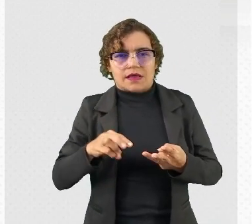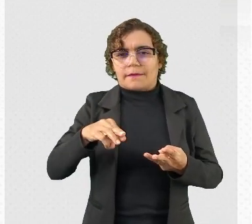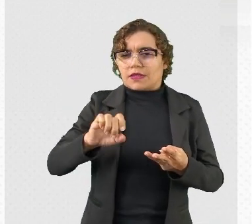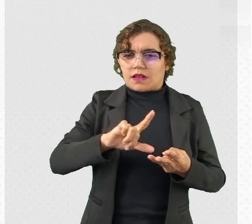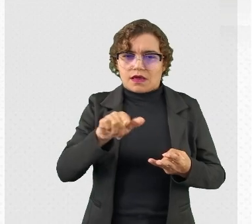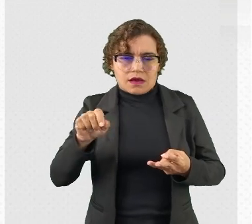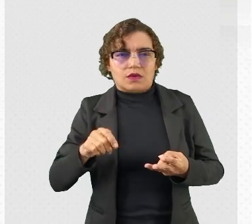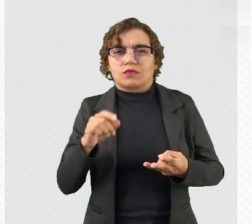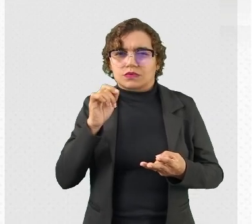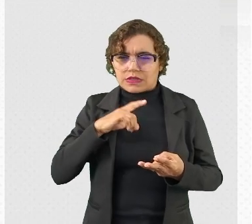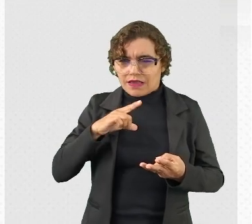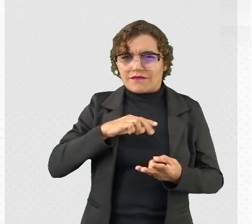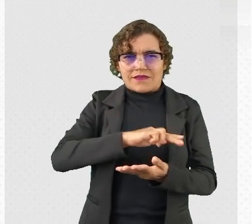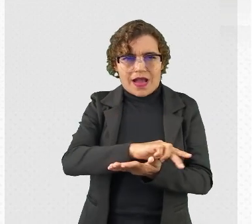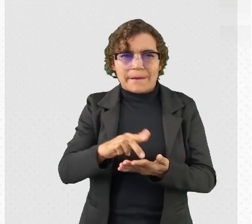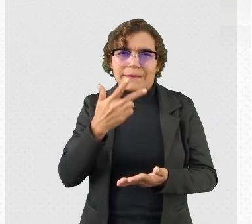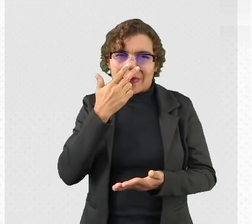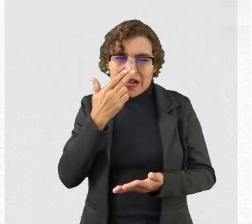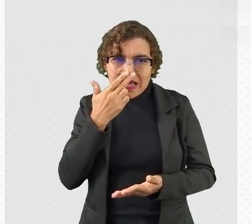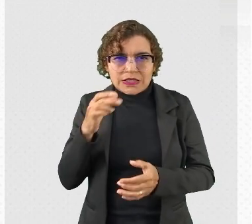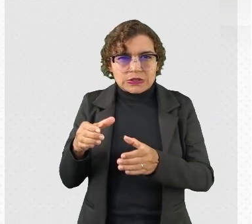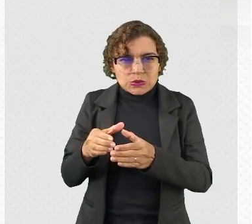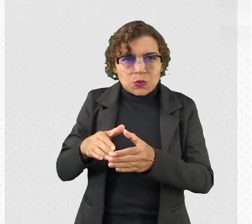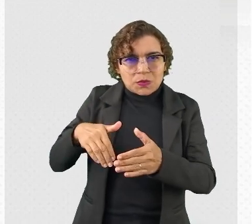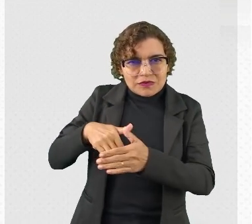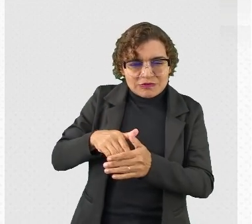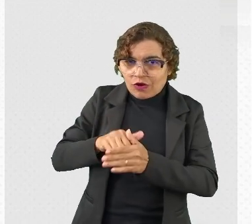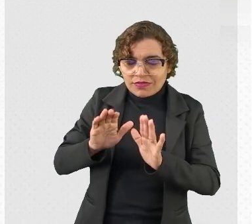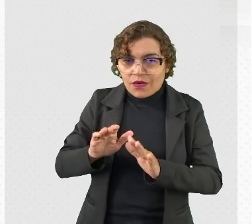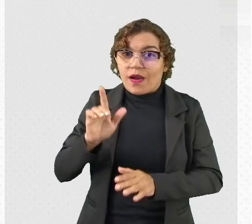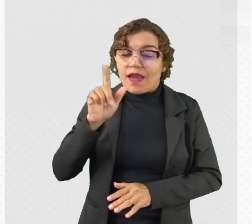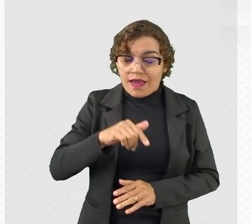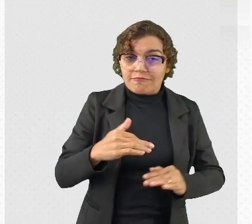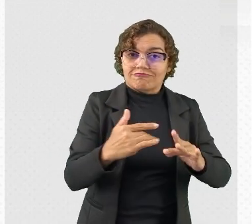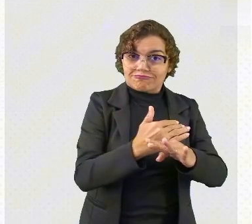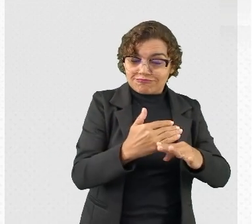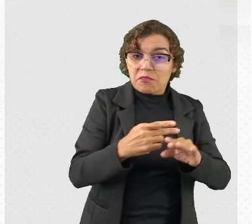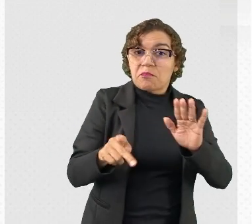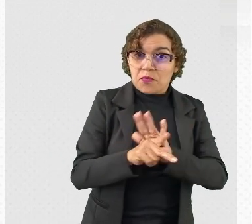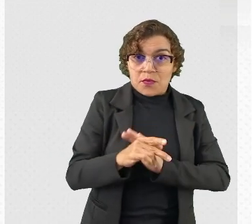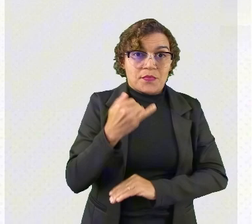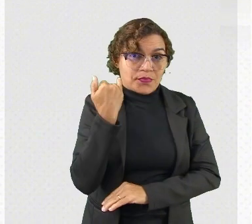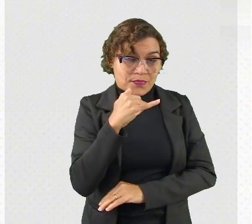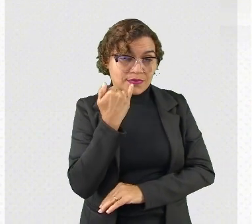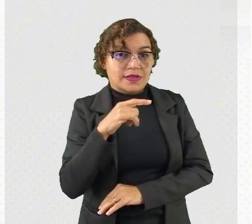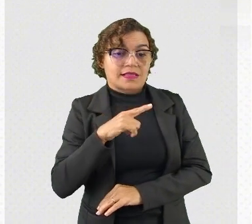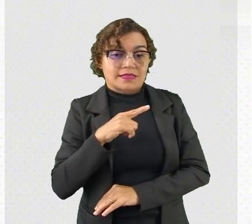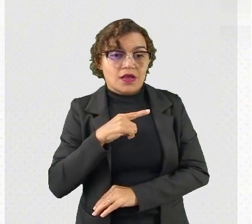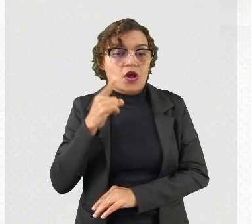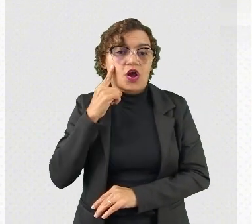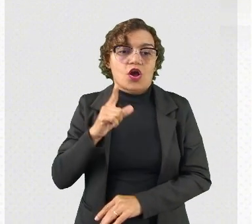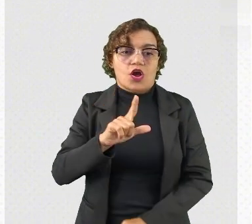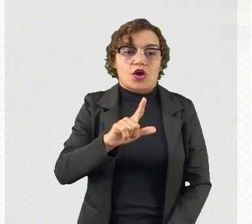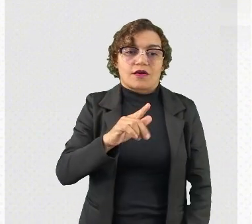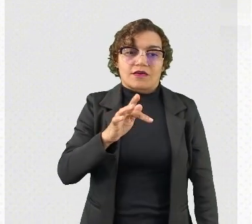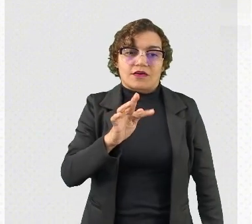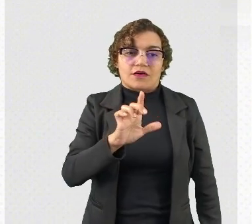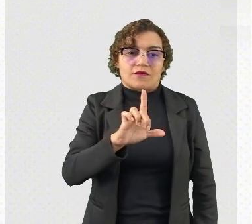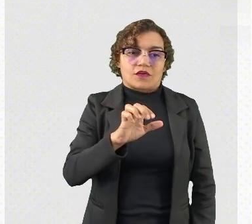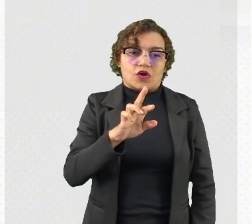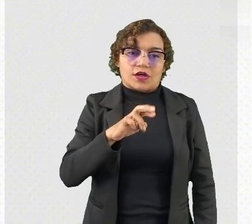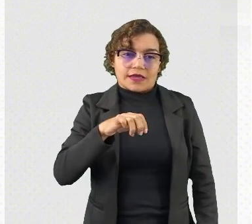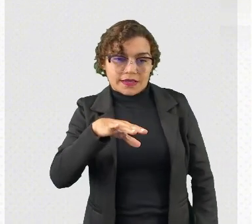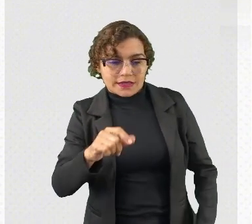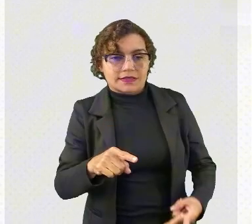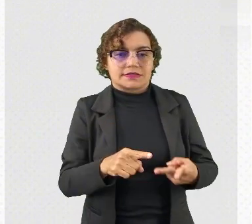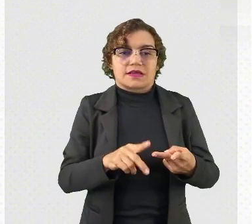falando daqueles times, né? Mas na verdade aqui são cidades itálicas, né? Que é Florença, Veneza, Milão,